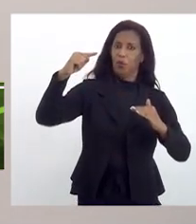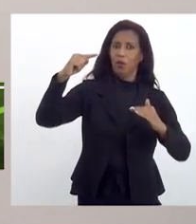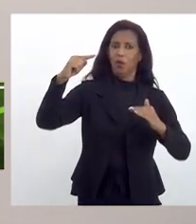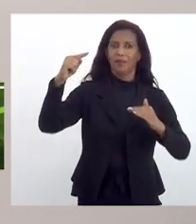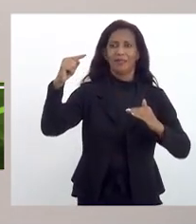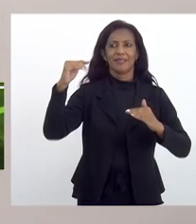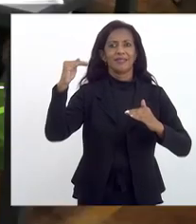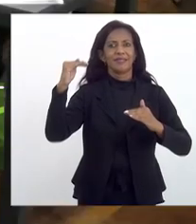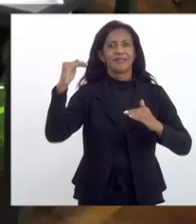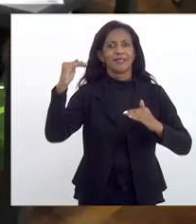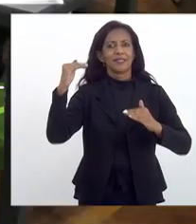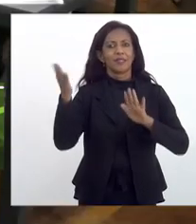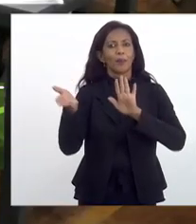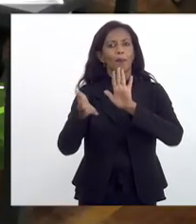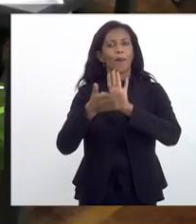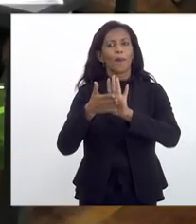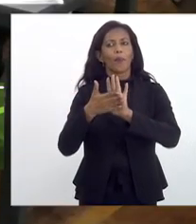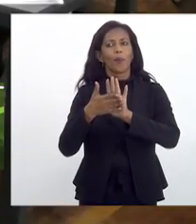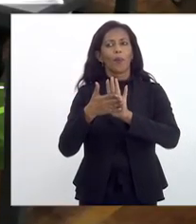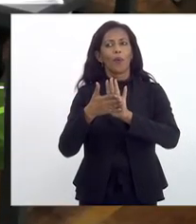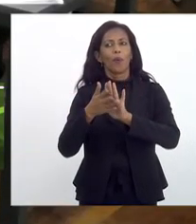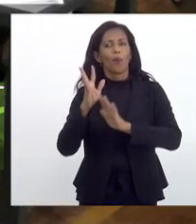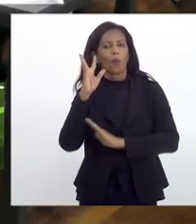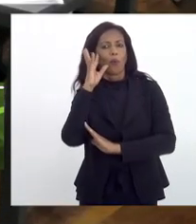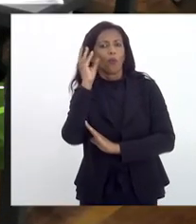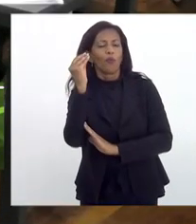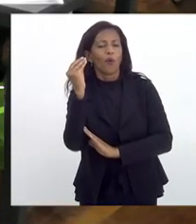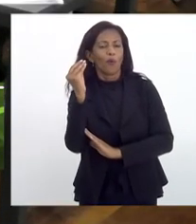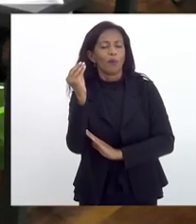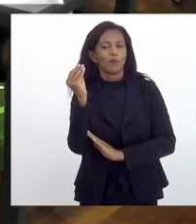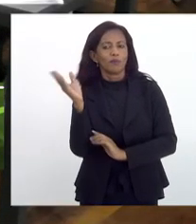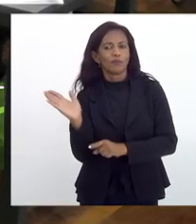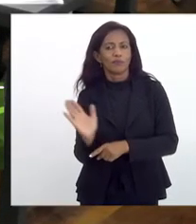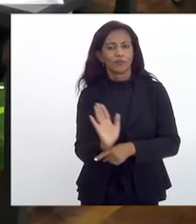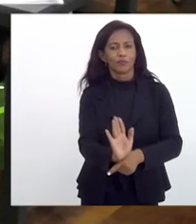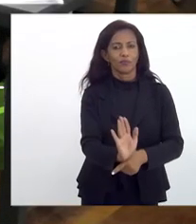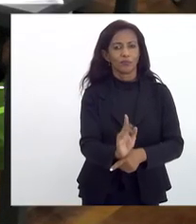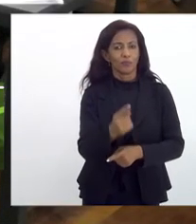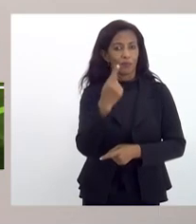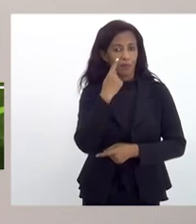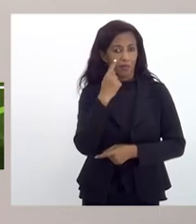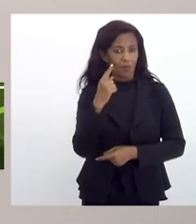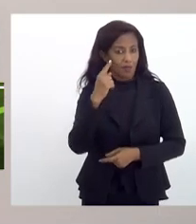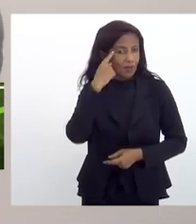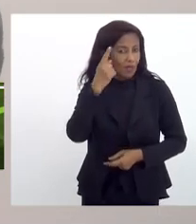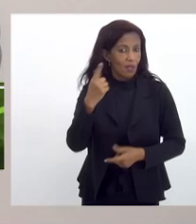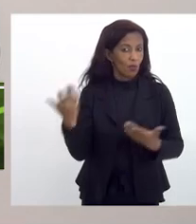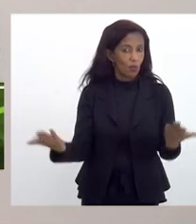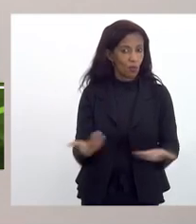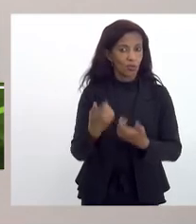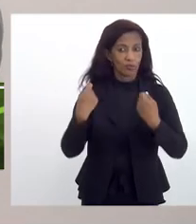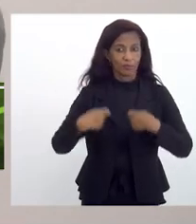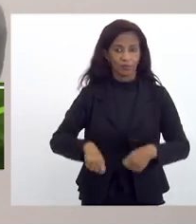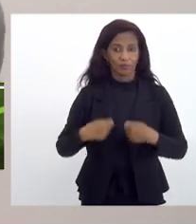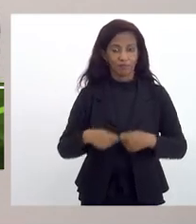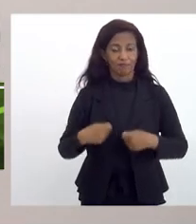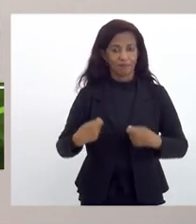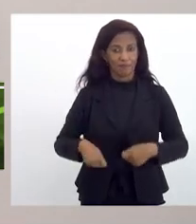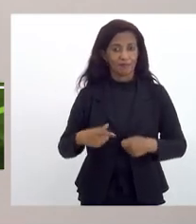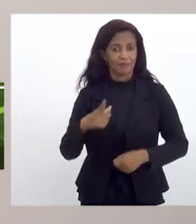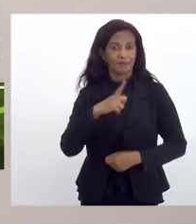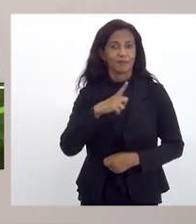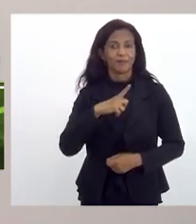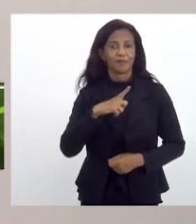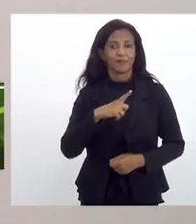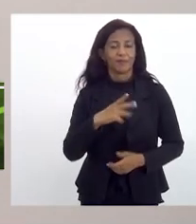gerar um, propor um tipo de compensação. Para os senhores terem uma ideia, hoje a gente precisa, precisa ter